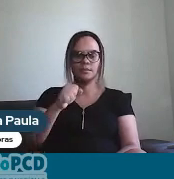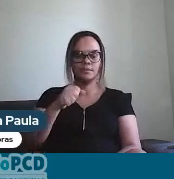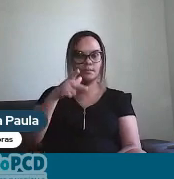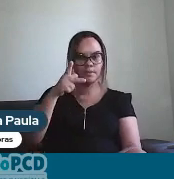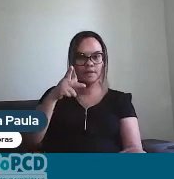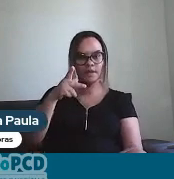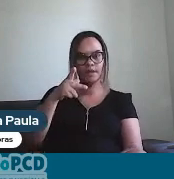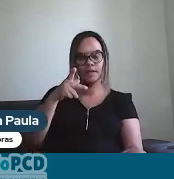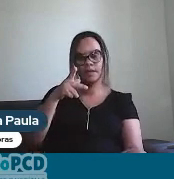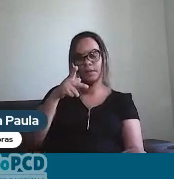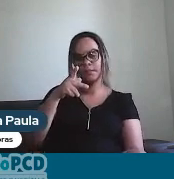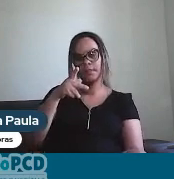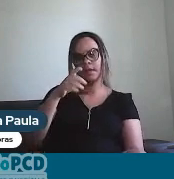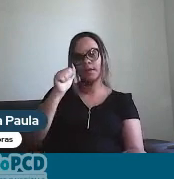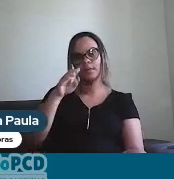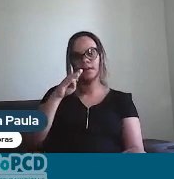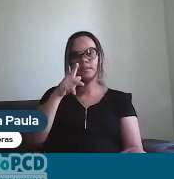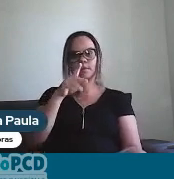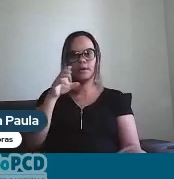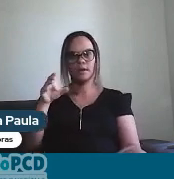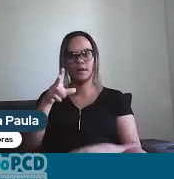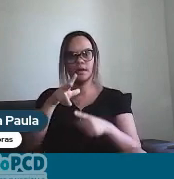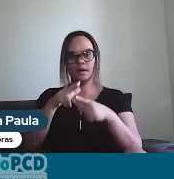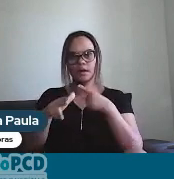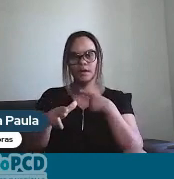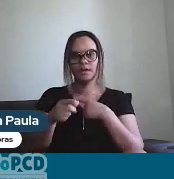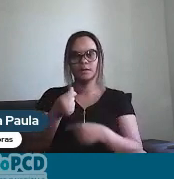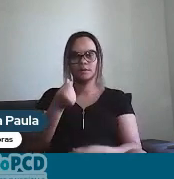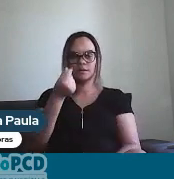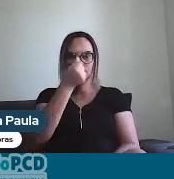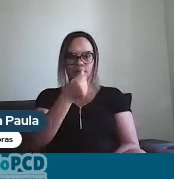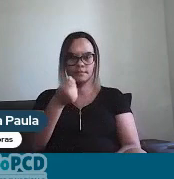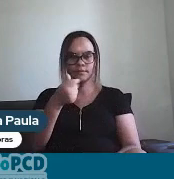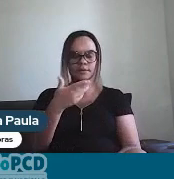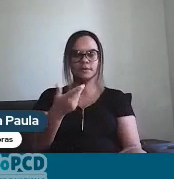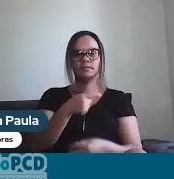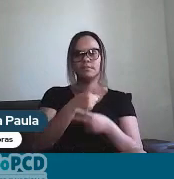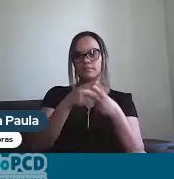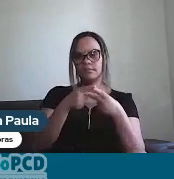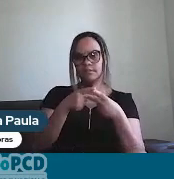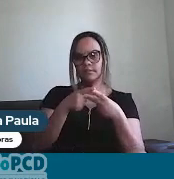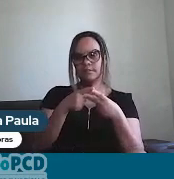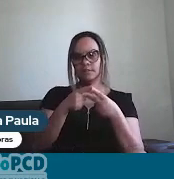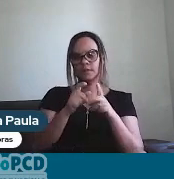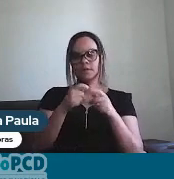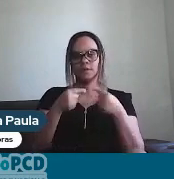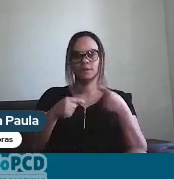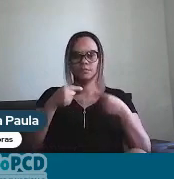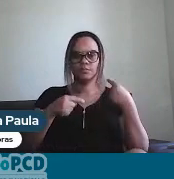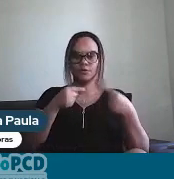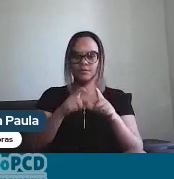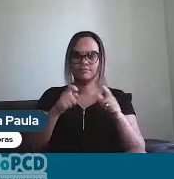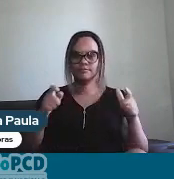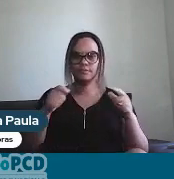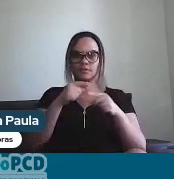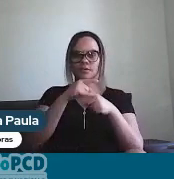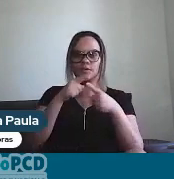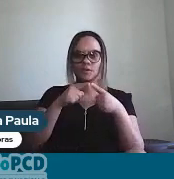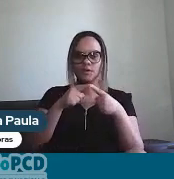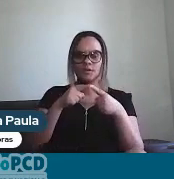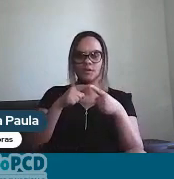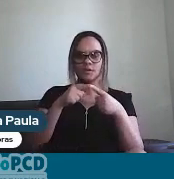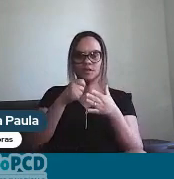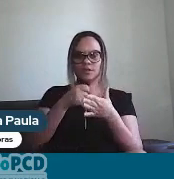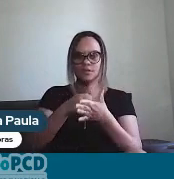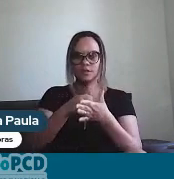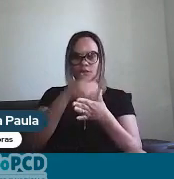de renda. Esse vai ser avaliado a parte disso, porque uma coisa... a maioria das políticas, elas precisam de 2 pontos. Primeiro, definir